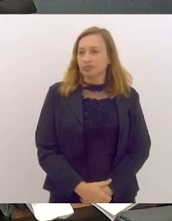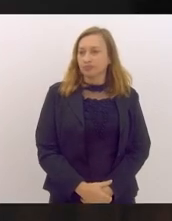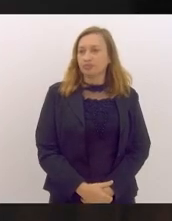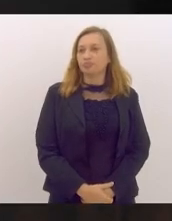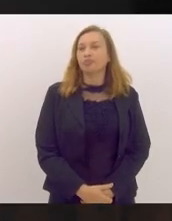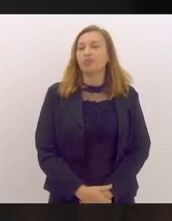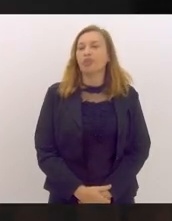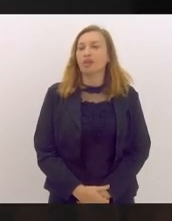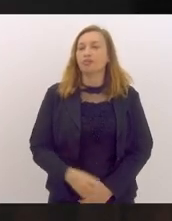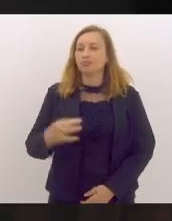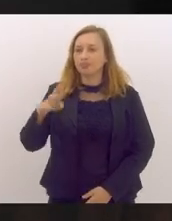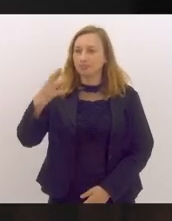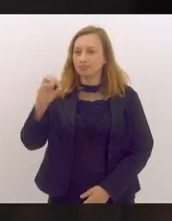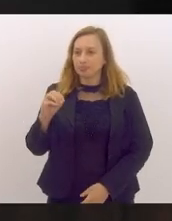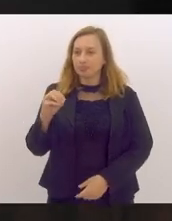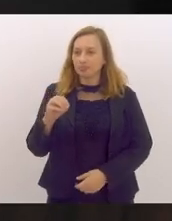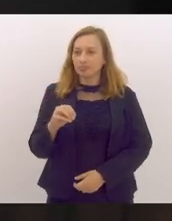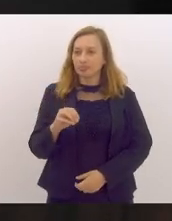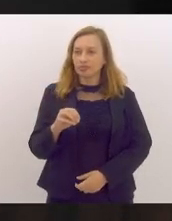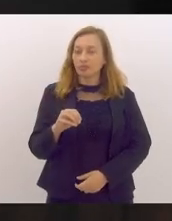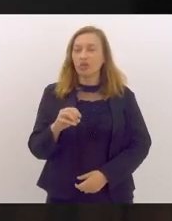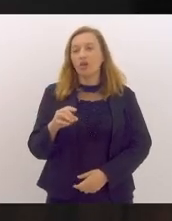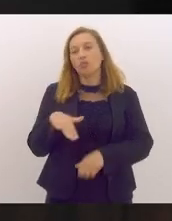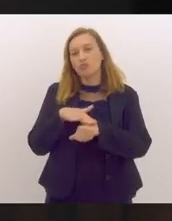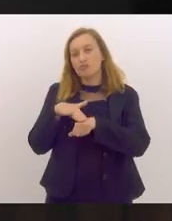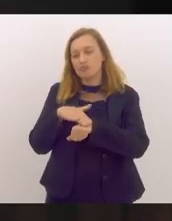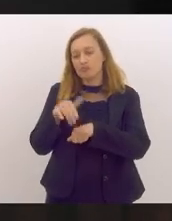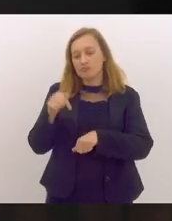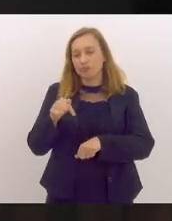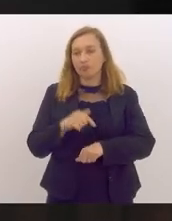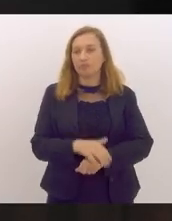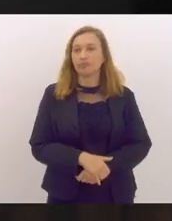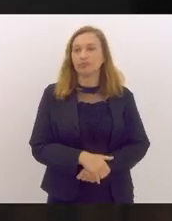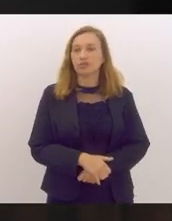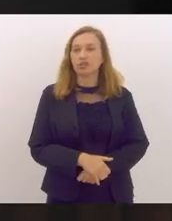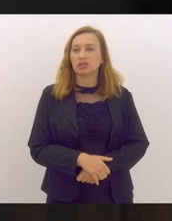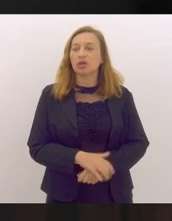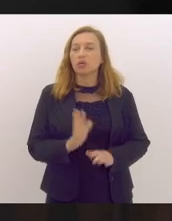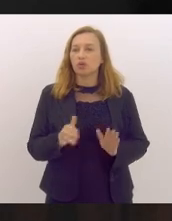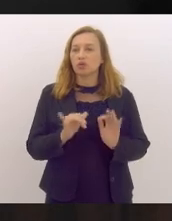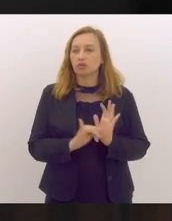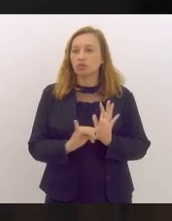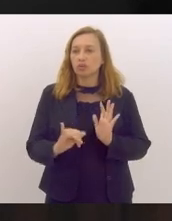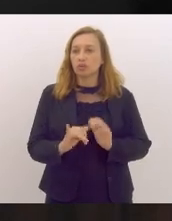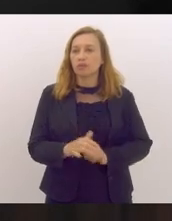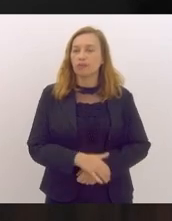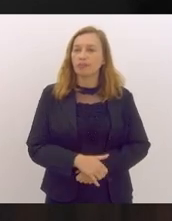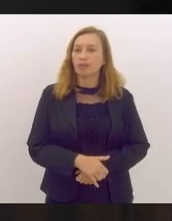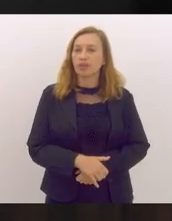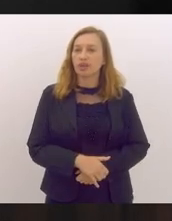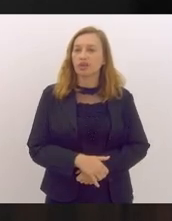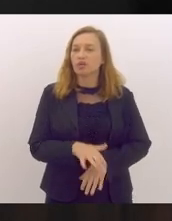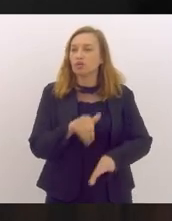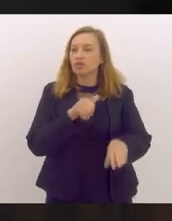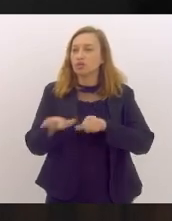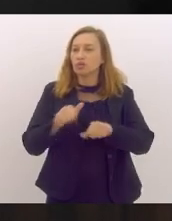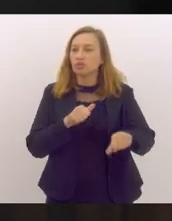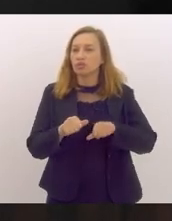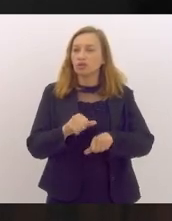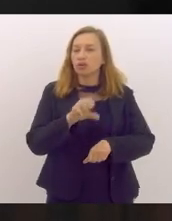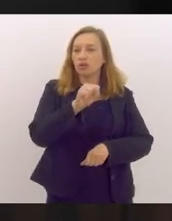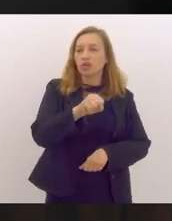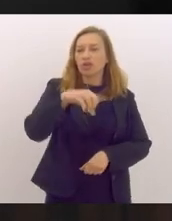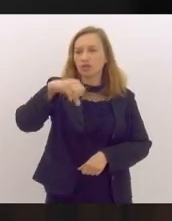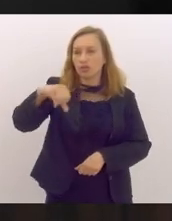Lembrar, Marcelo, eu estava aqui conversando, que hoje publicou a convocação de